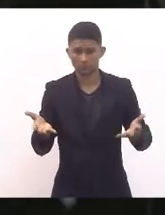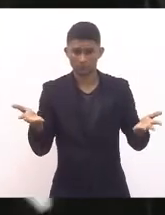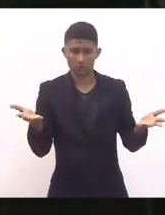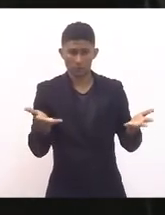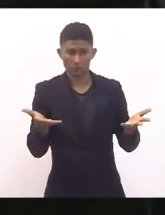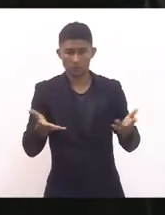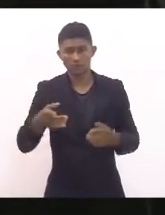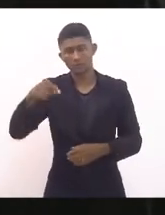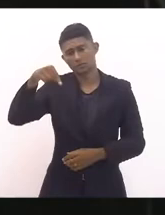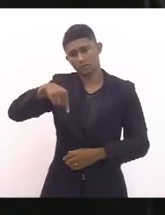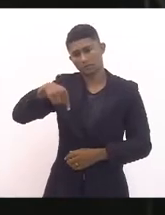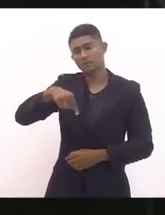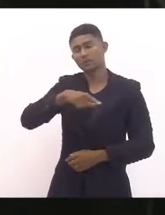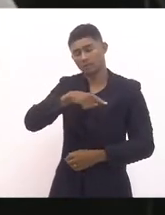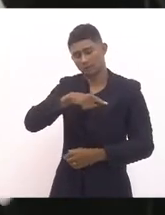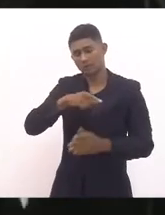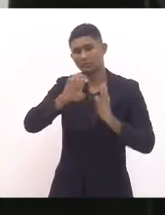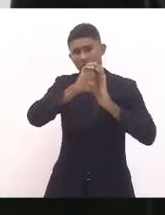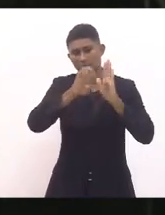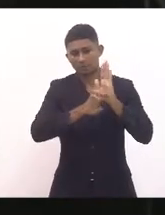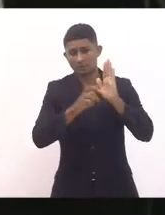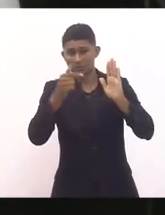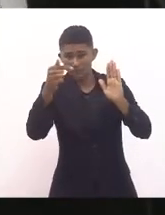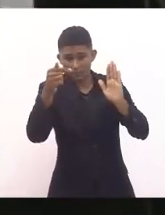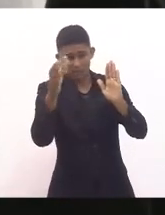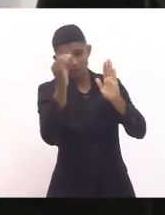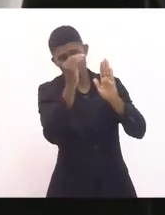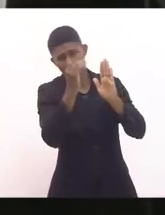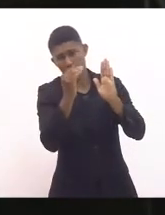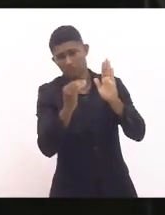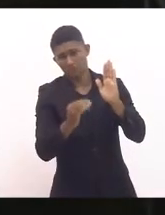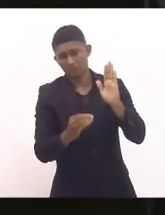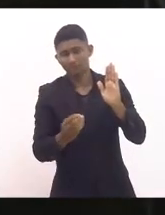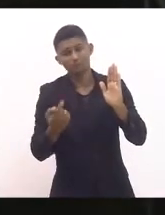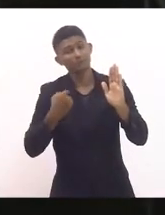aqui 7 emendas, eu vou tentar chegar